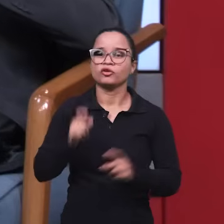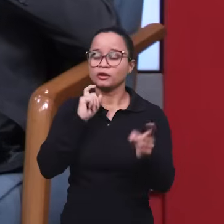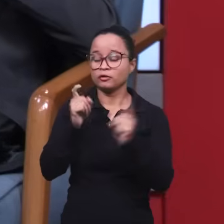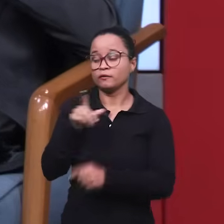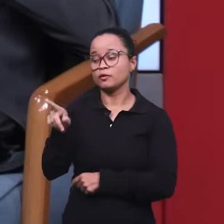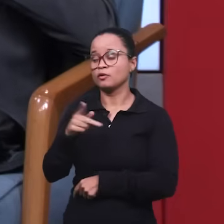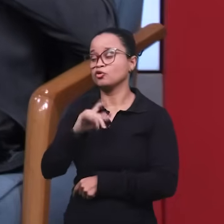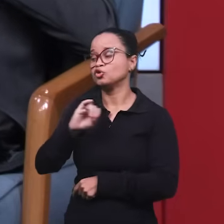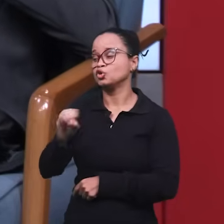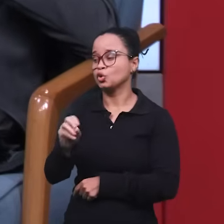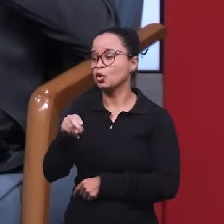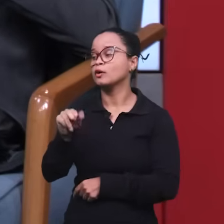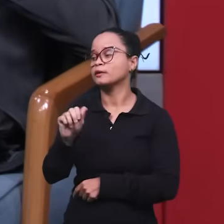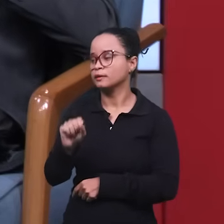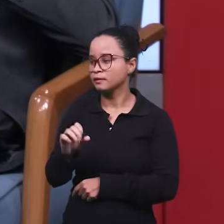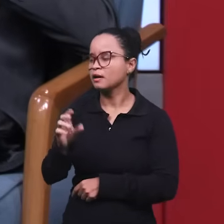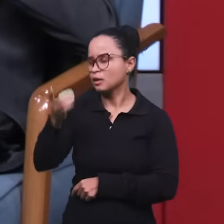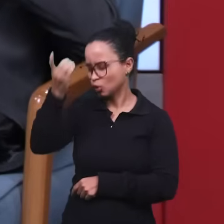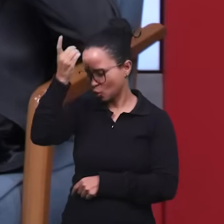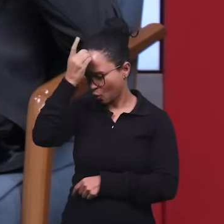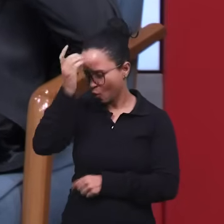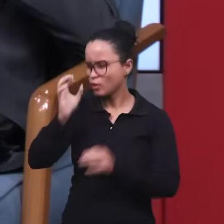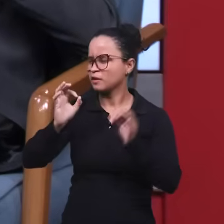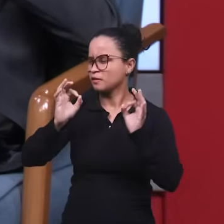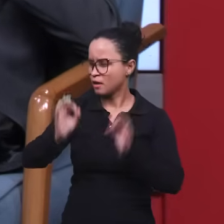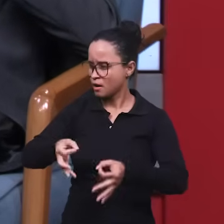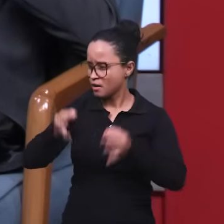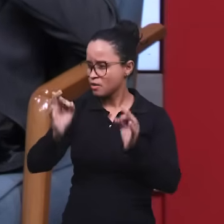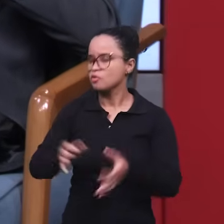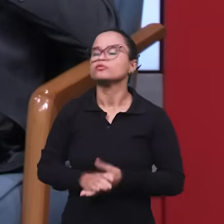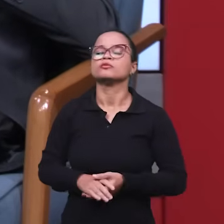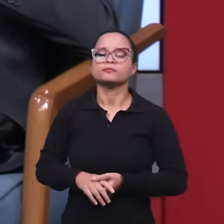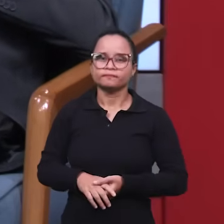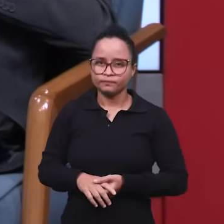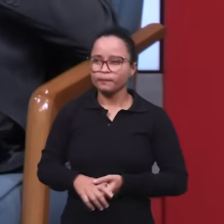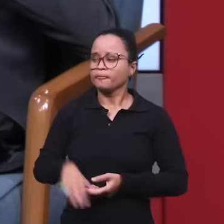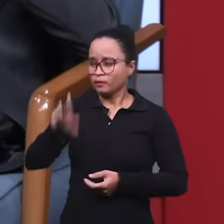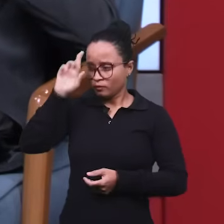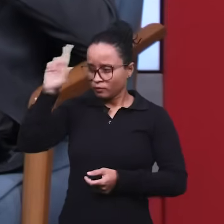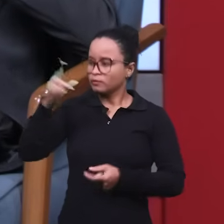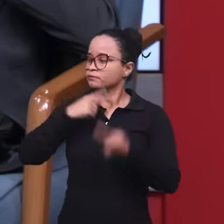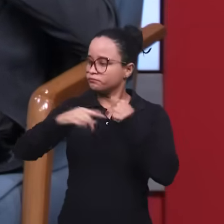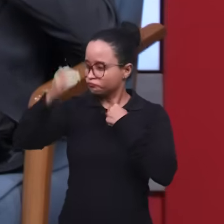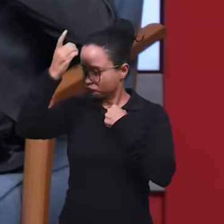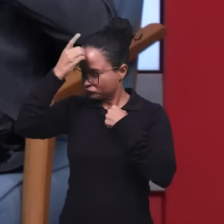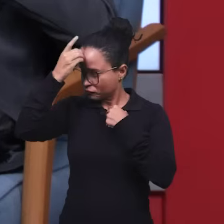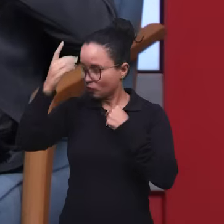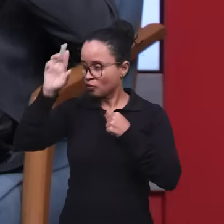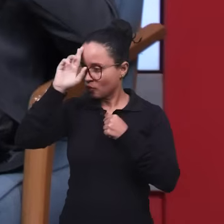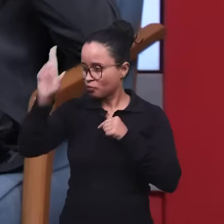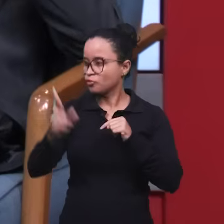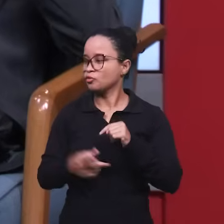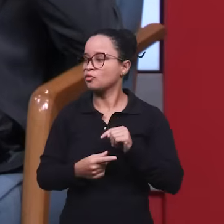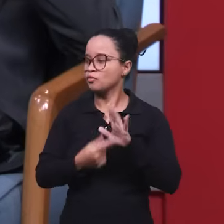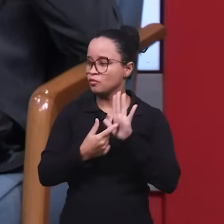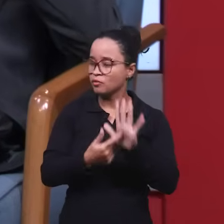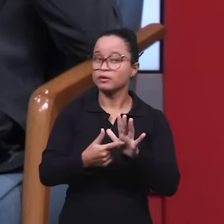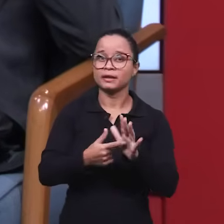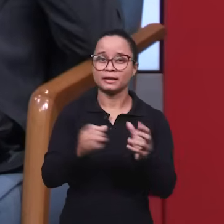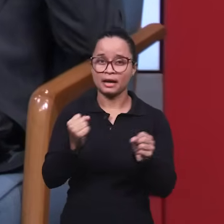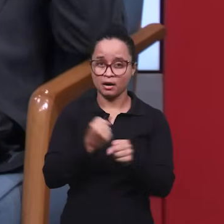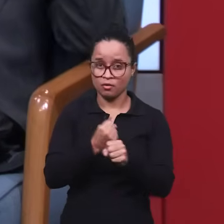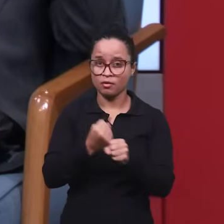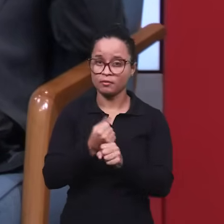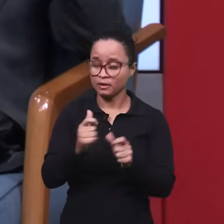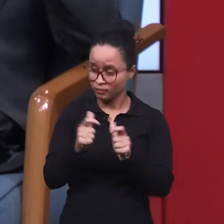disse, Jonas, olha, é isso mesmo, o dom, é isso mesmo, o senhor quer o dom, porque o senhor mostrou que a